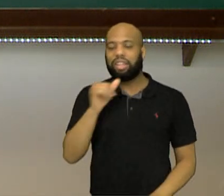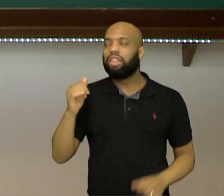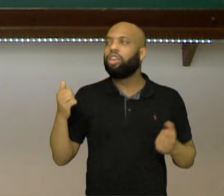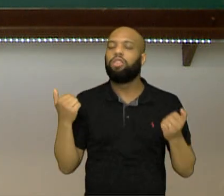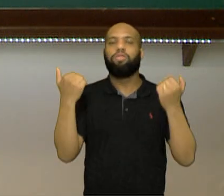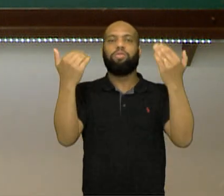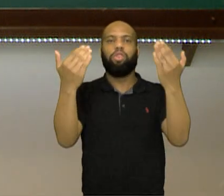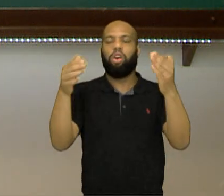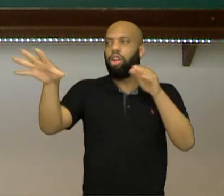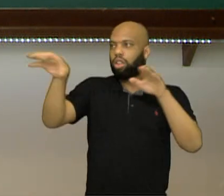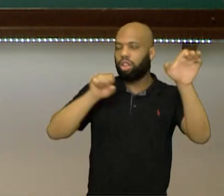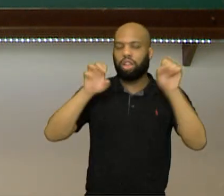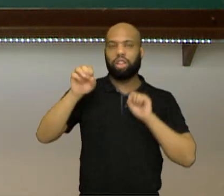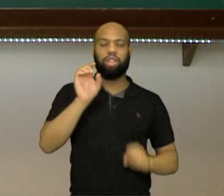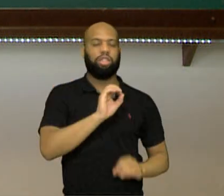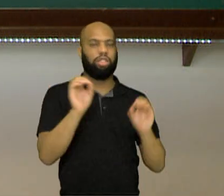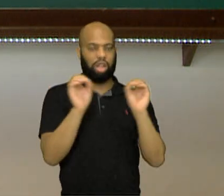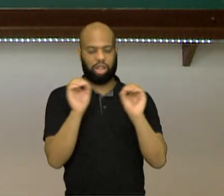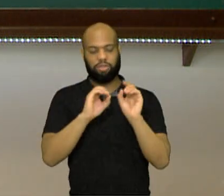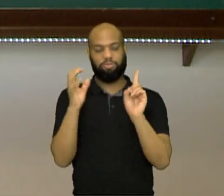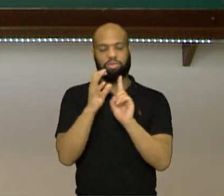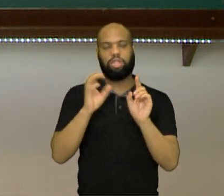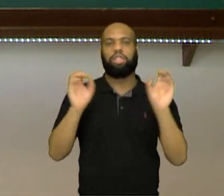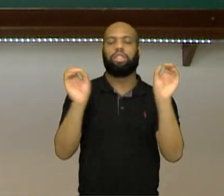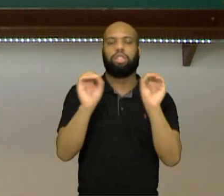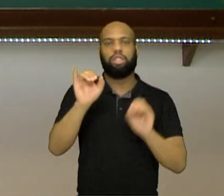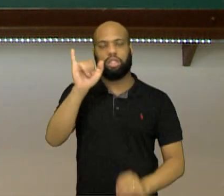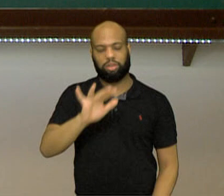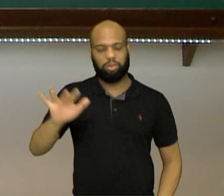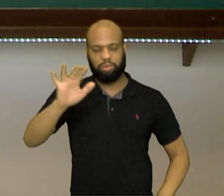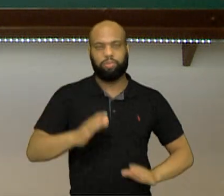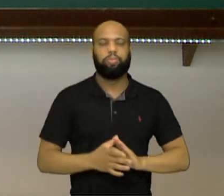dentro do cabo, né? Para não interferir na imagem da sua TV.